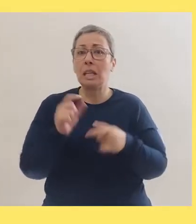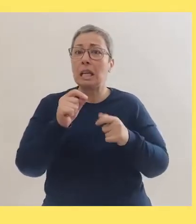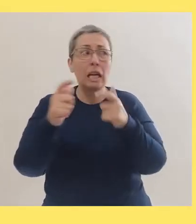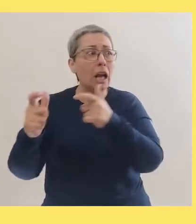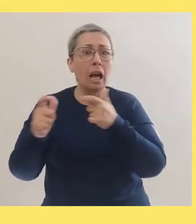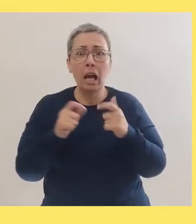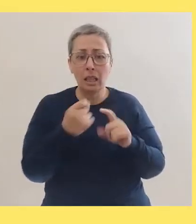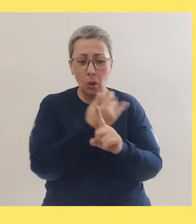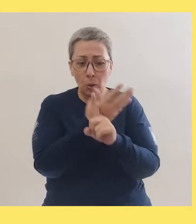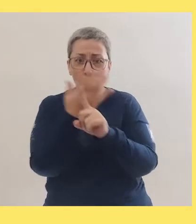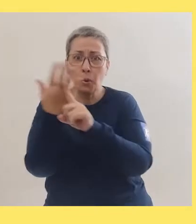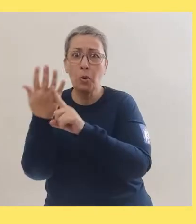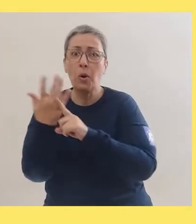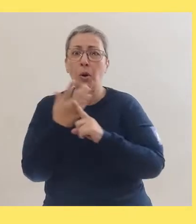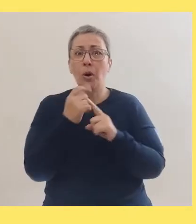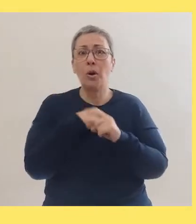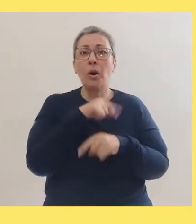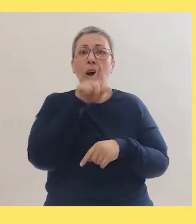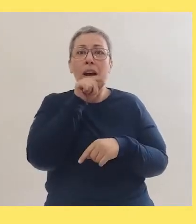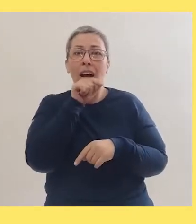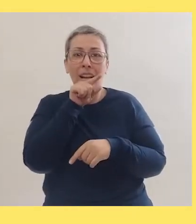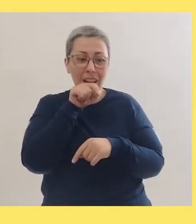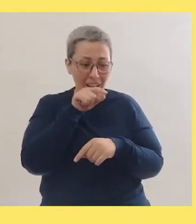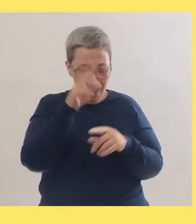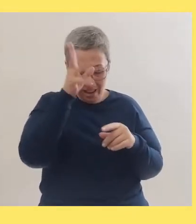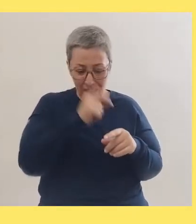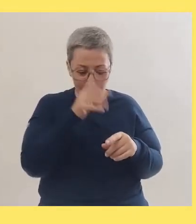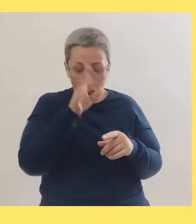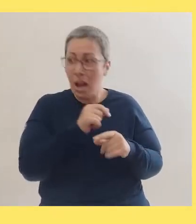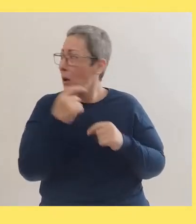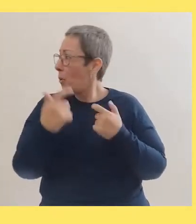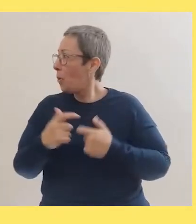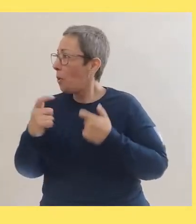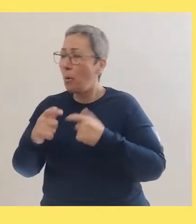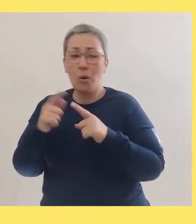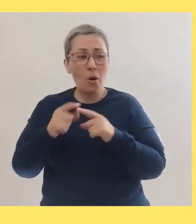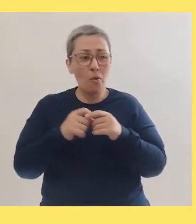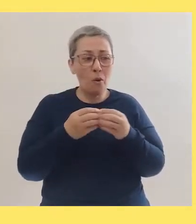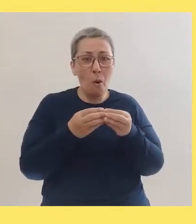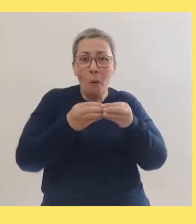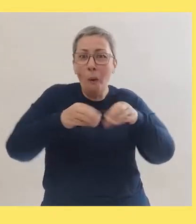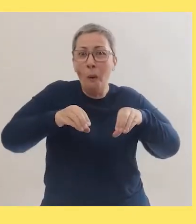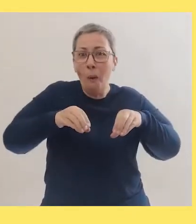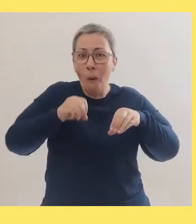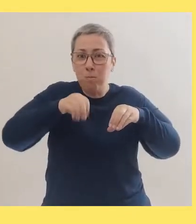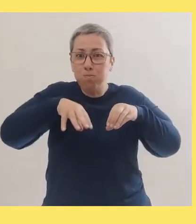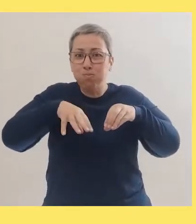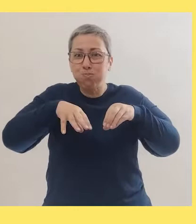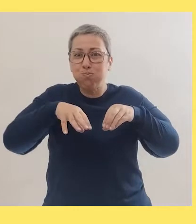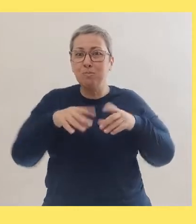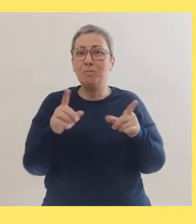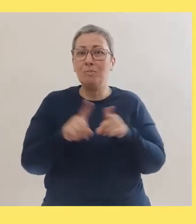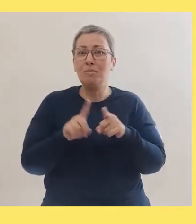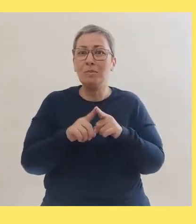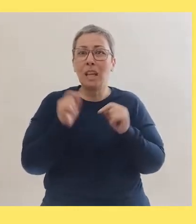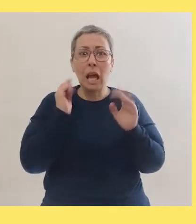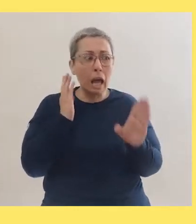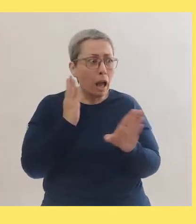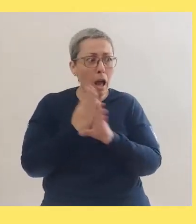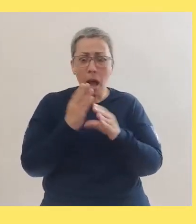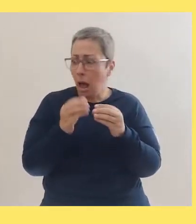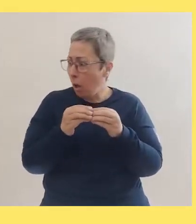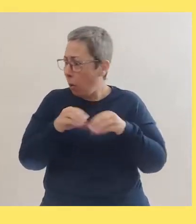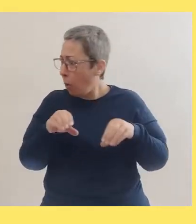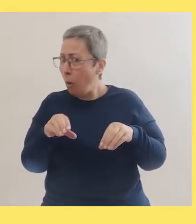Cadê o trigo? A galinha parou. Cadê a galinha? Foi botar um ovo! Mas cadê